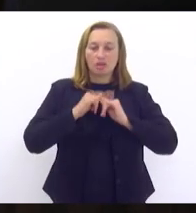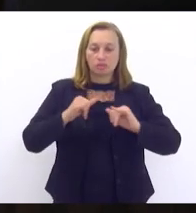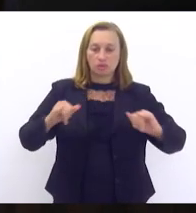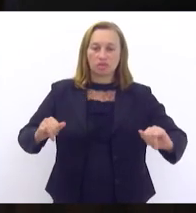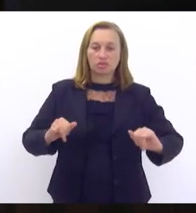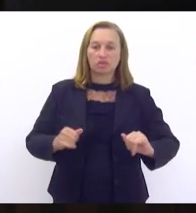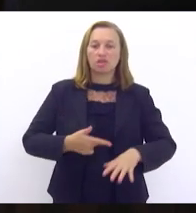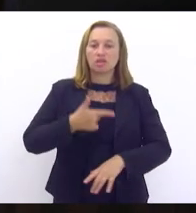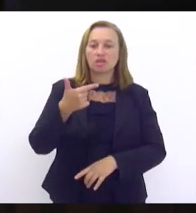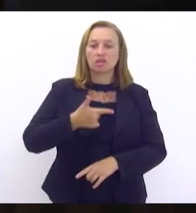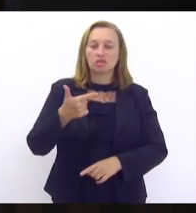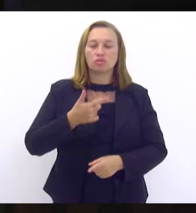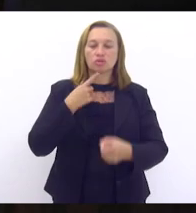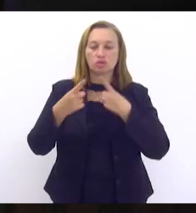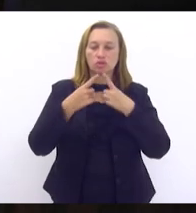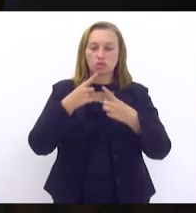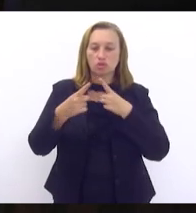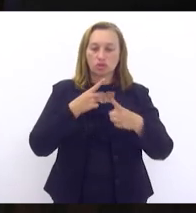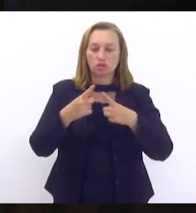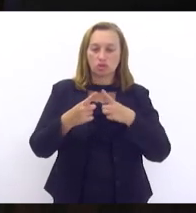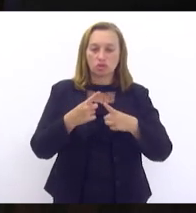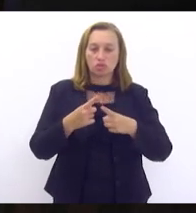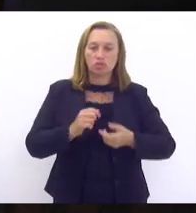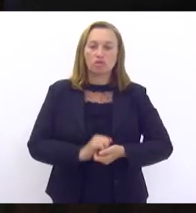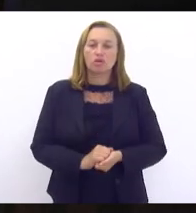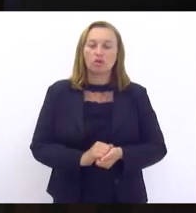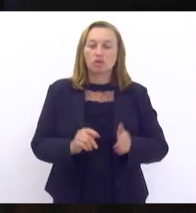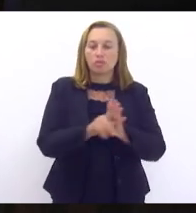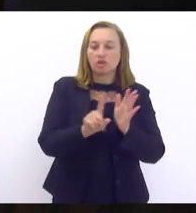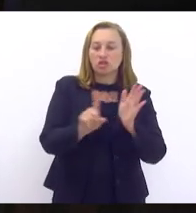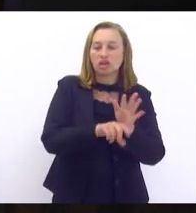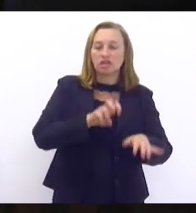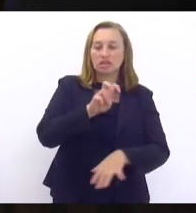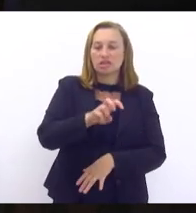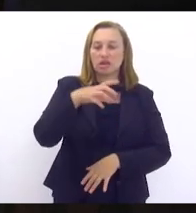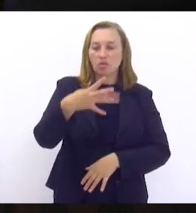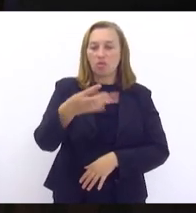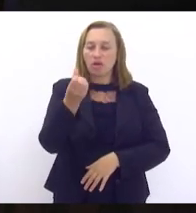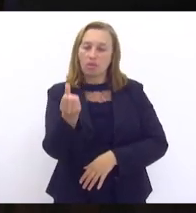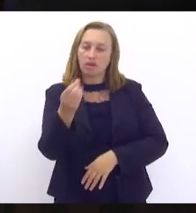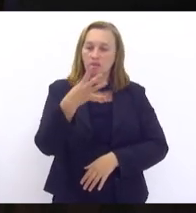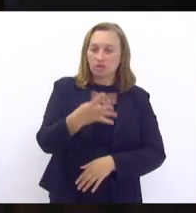Anuncio, em segunda discussão, redação do vencido. Projeto de lei número